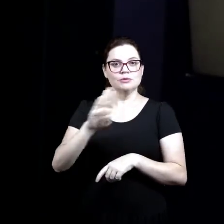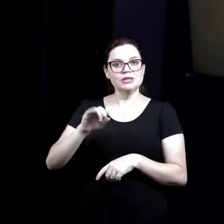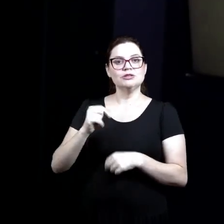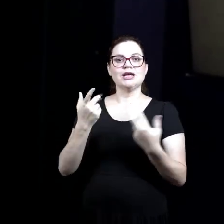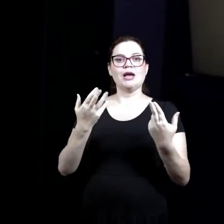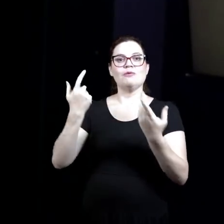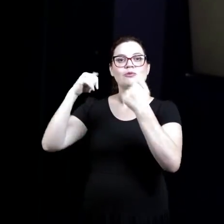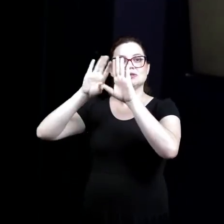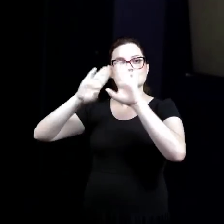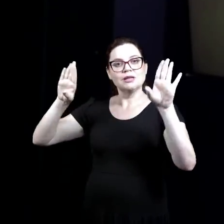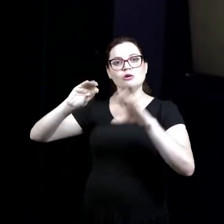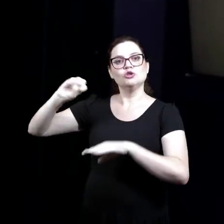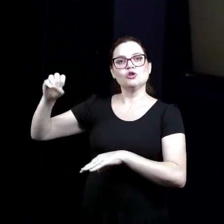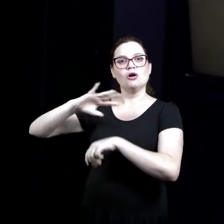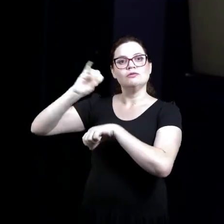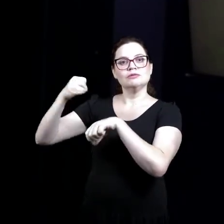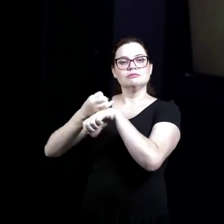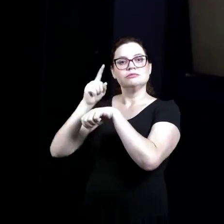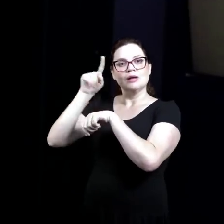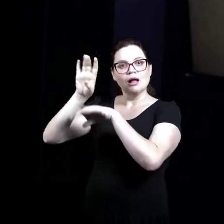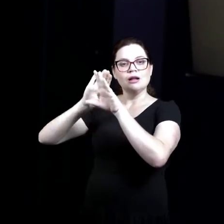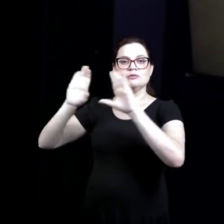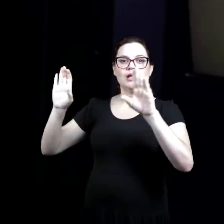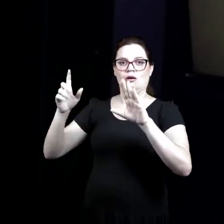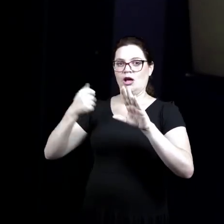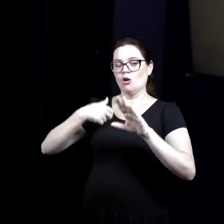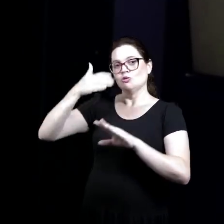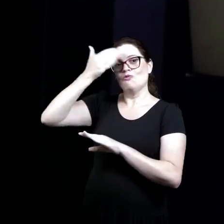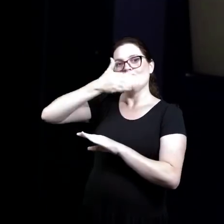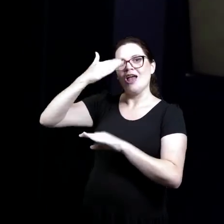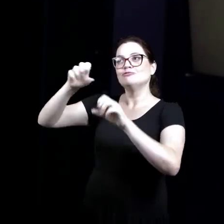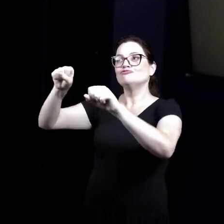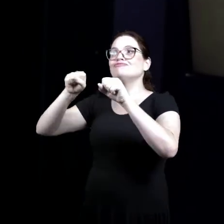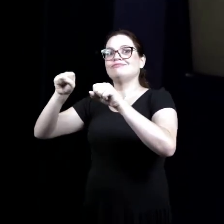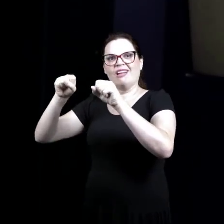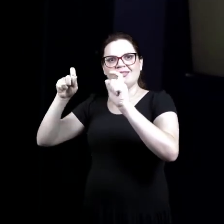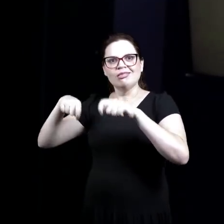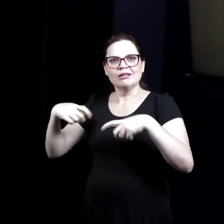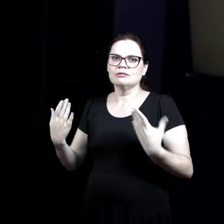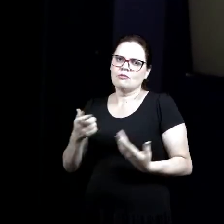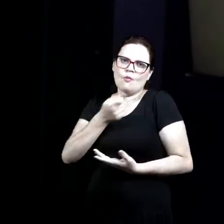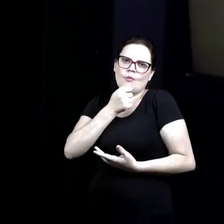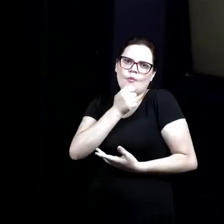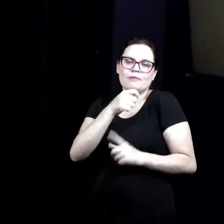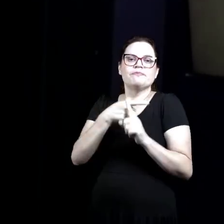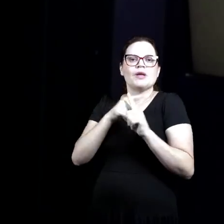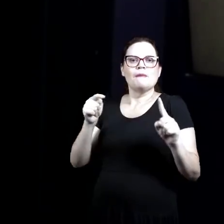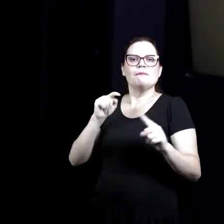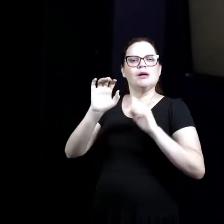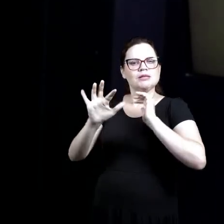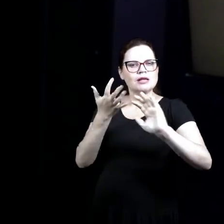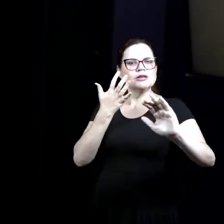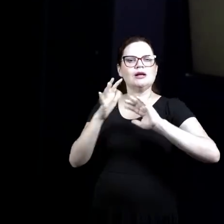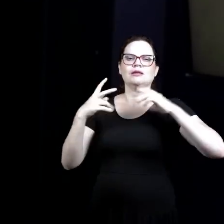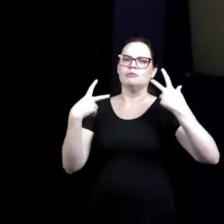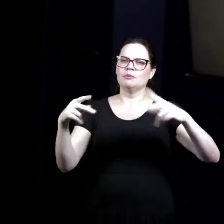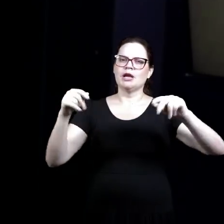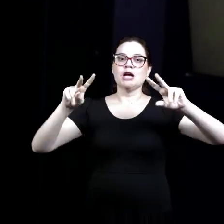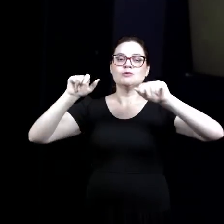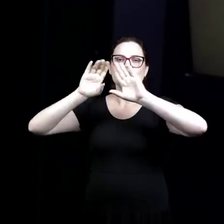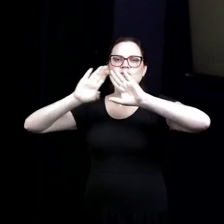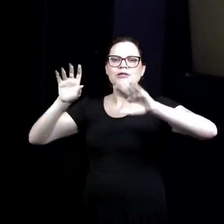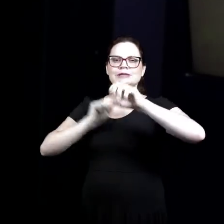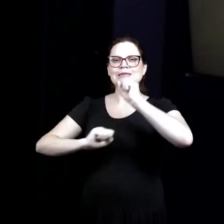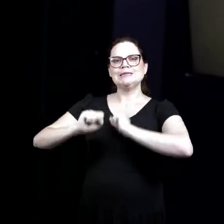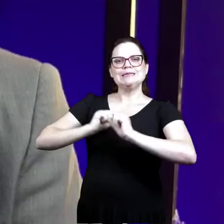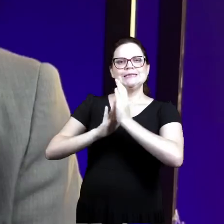nova Jerusalém, que nós ainda não vemos, mas nós cantamos, pregamos sobre ela e almejamos morar na